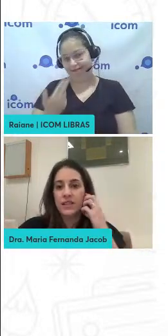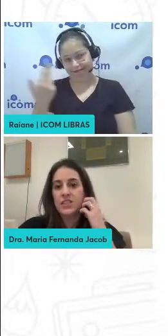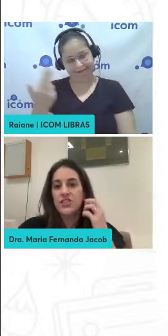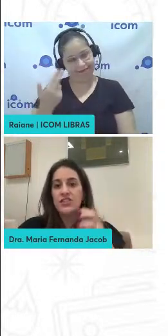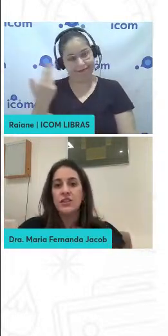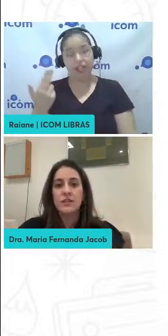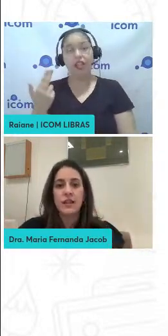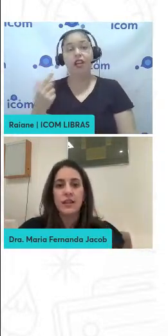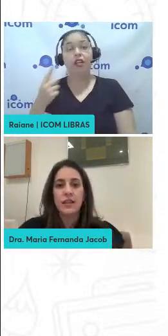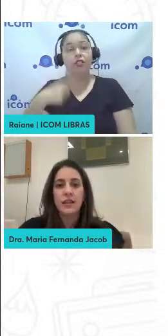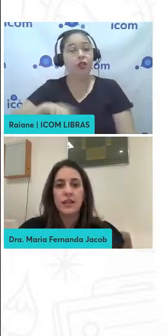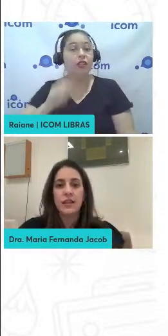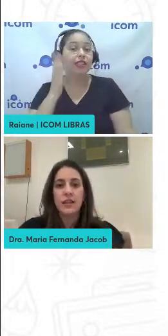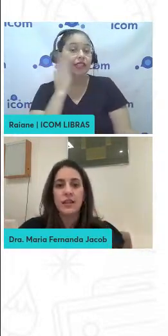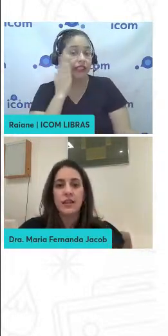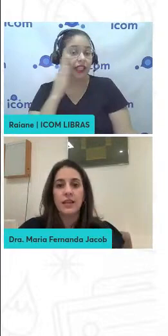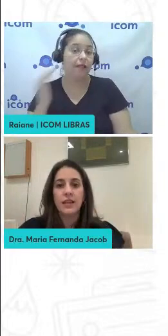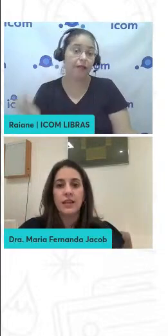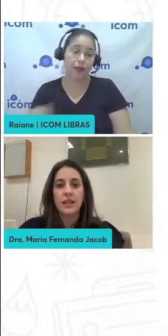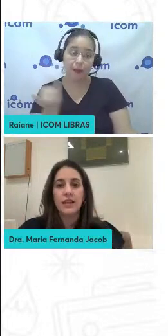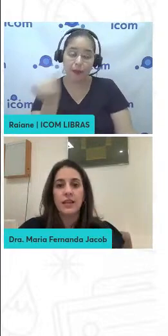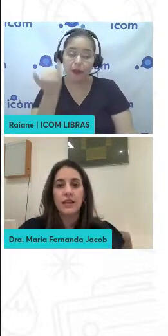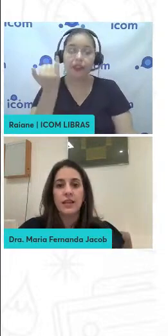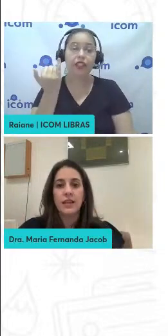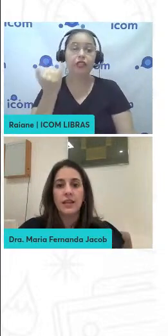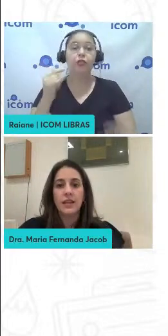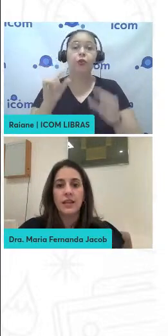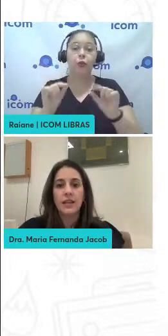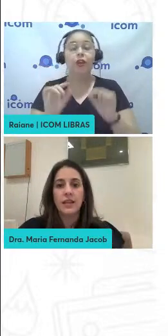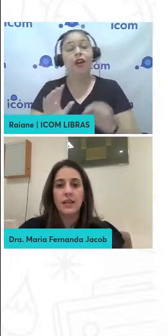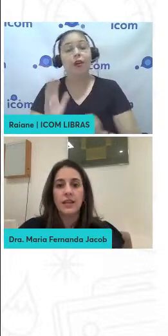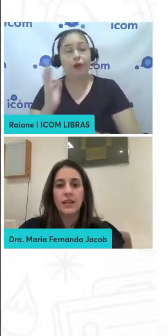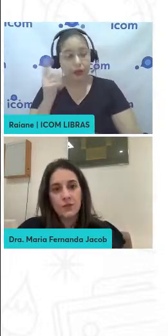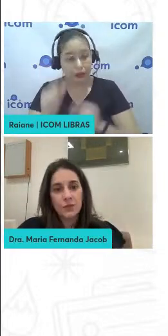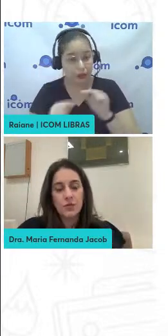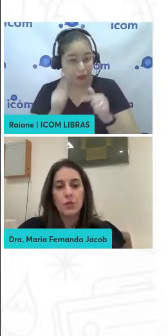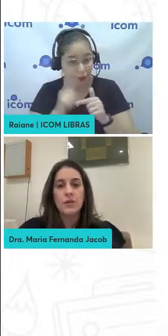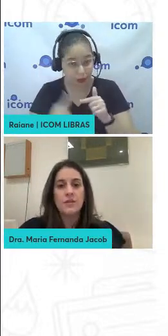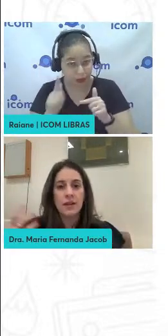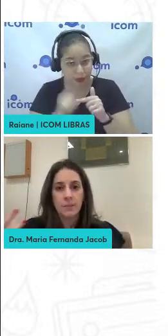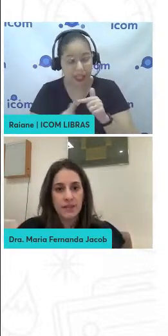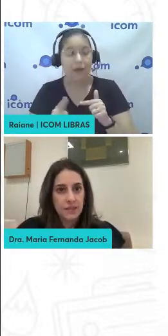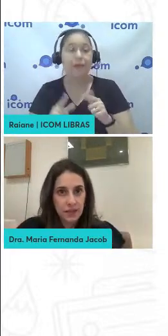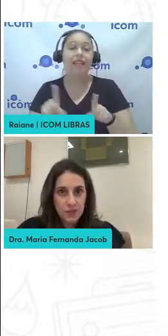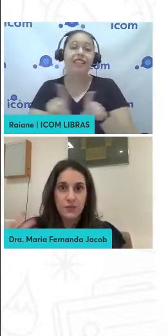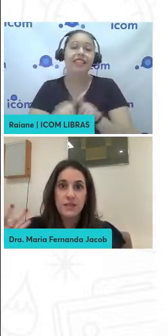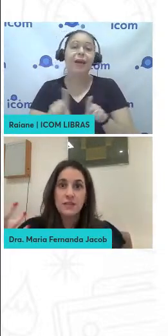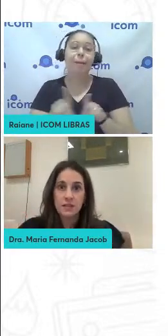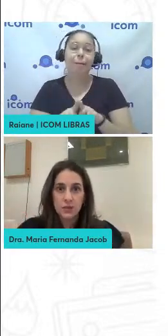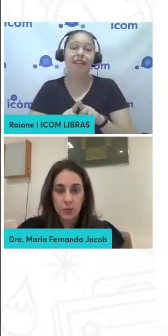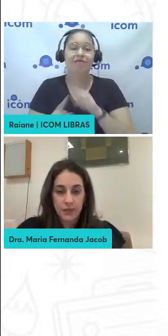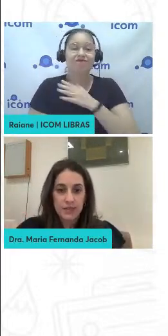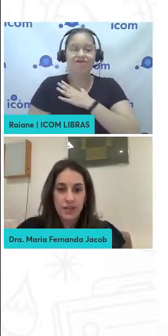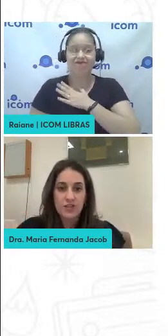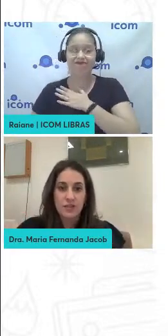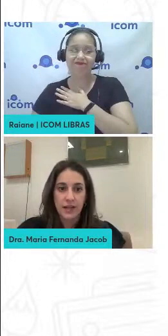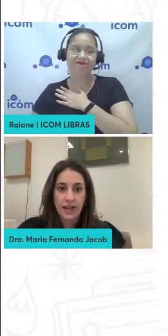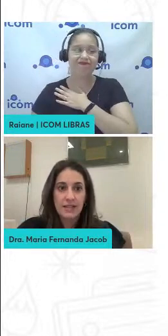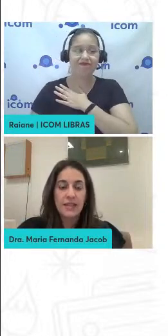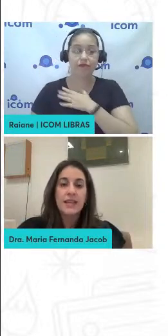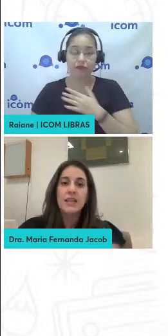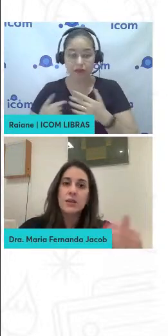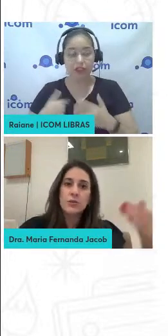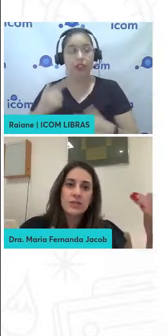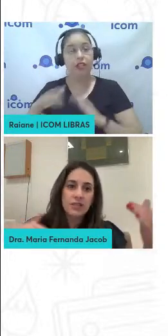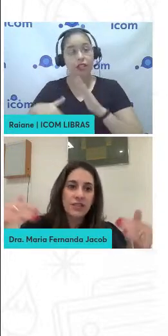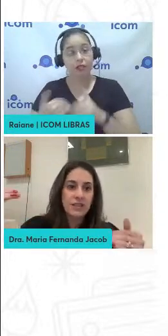importância grande de entender não só causas, mas também disfunções, incapacidades físicas que o paciente